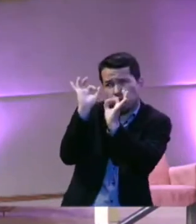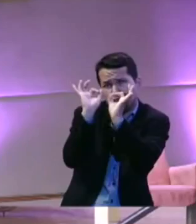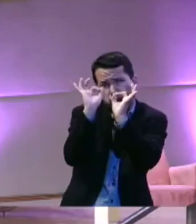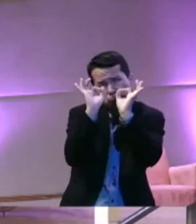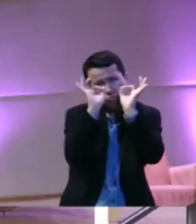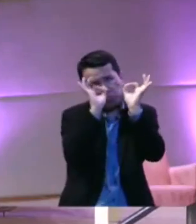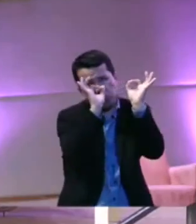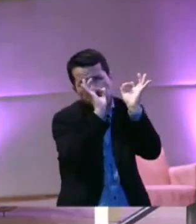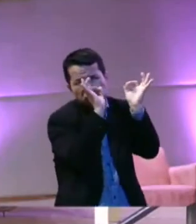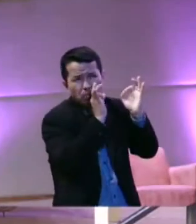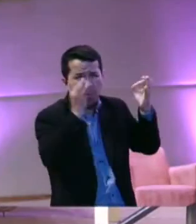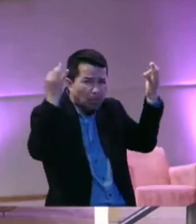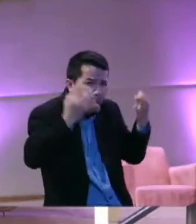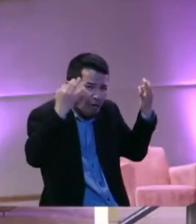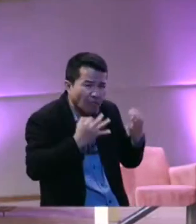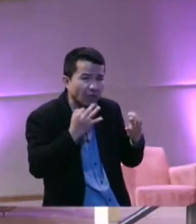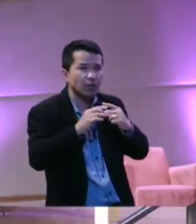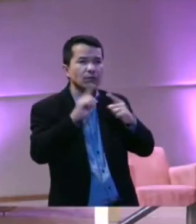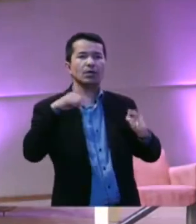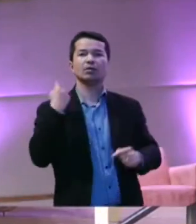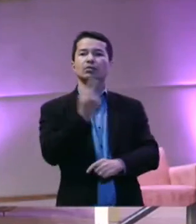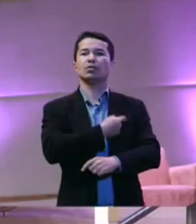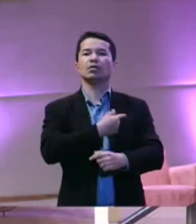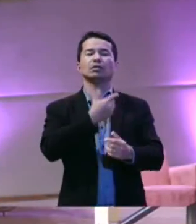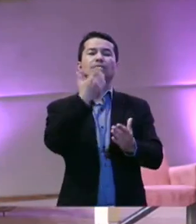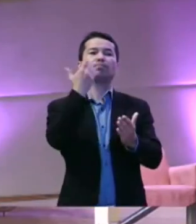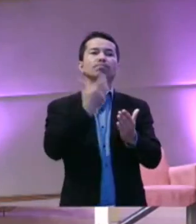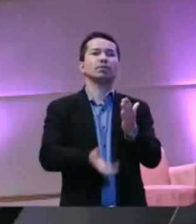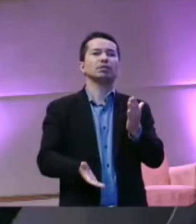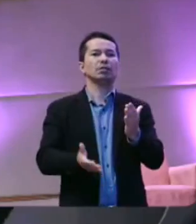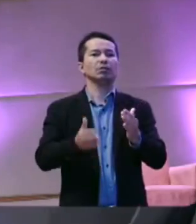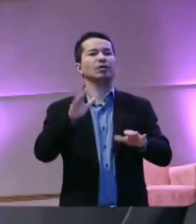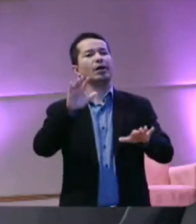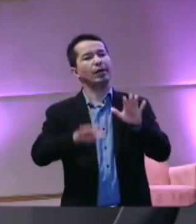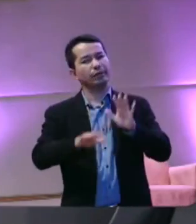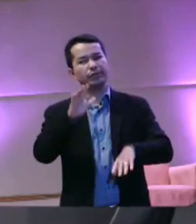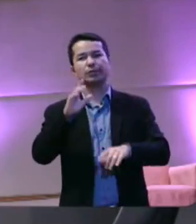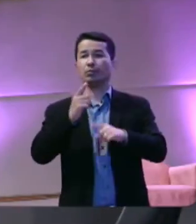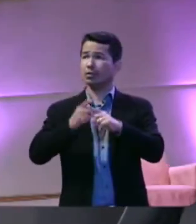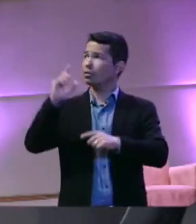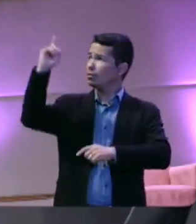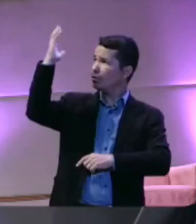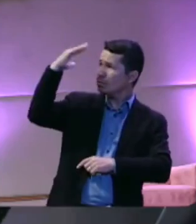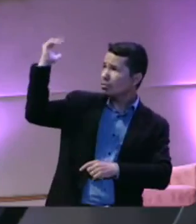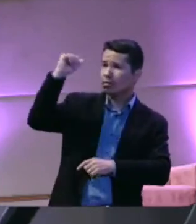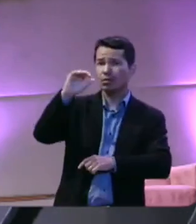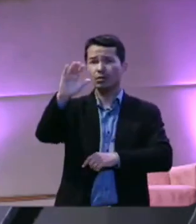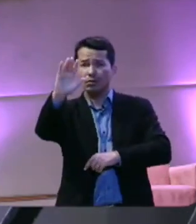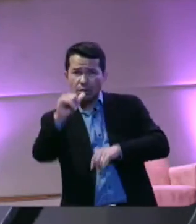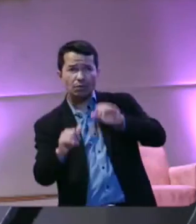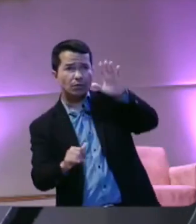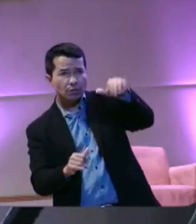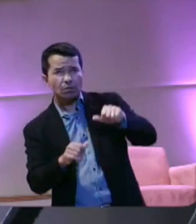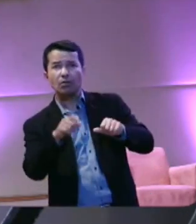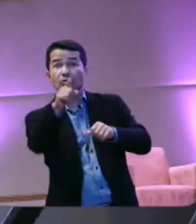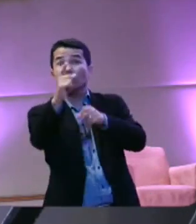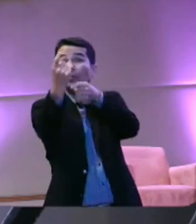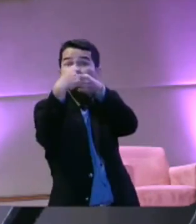com excelência. E nós esquecemos que o Senhor nos chama para ser parte desse